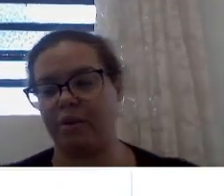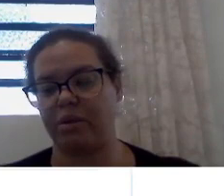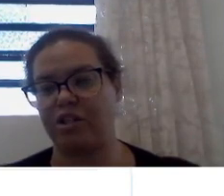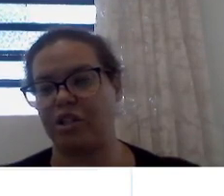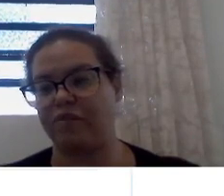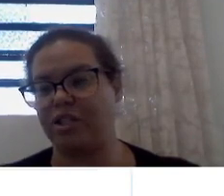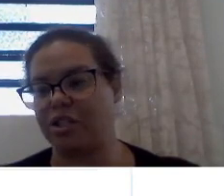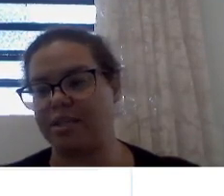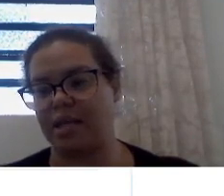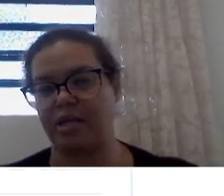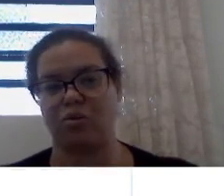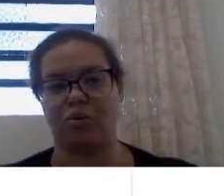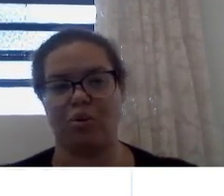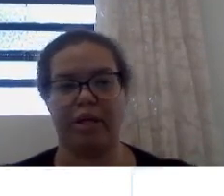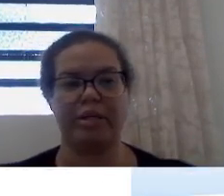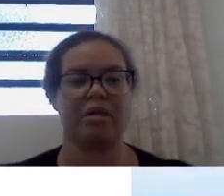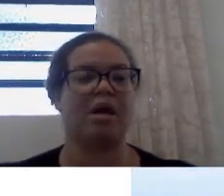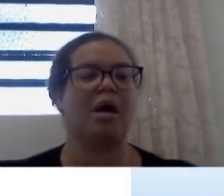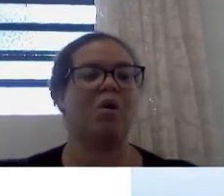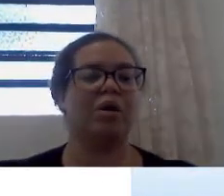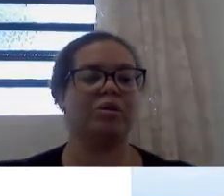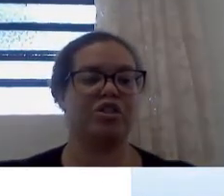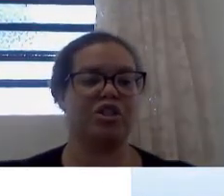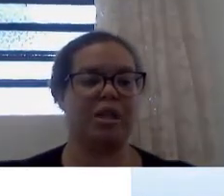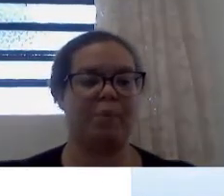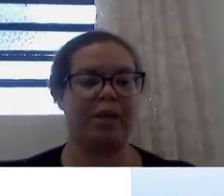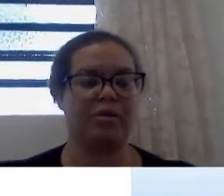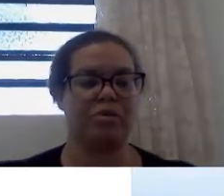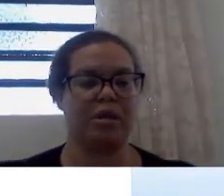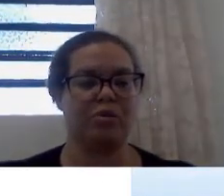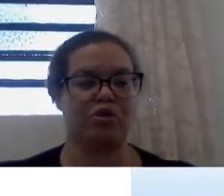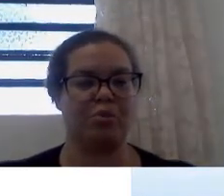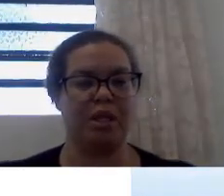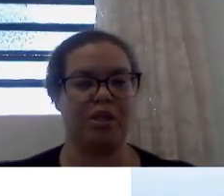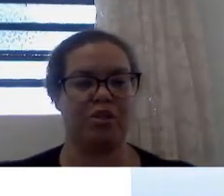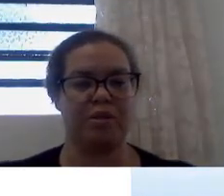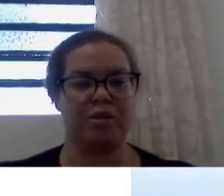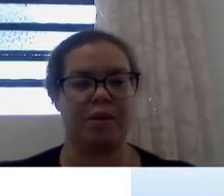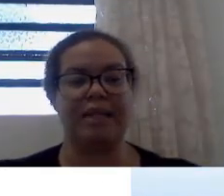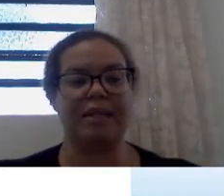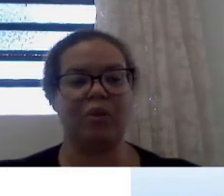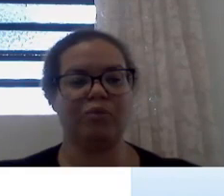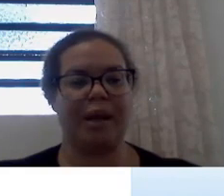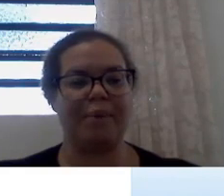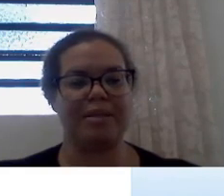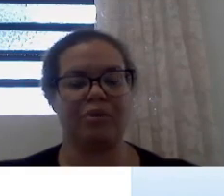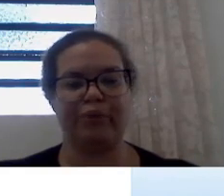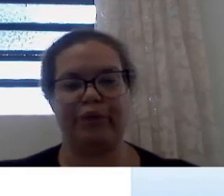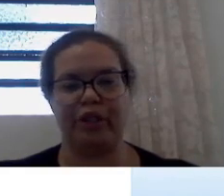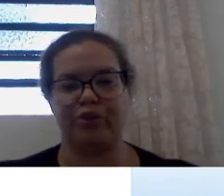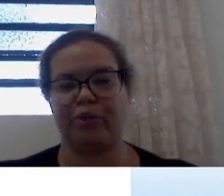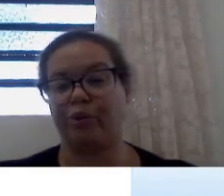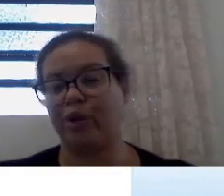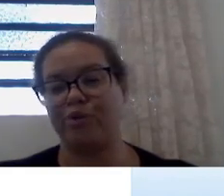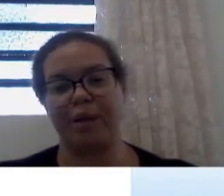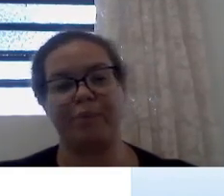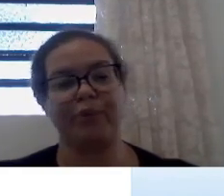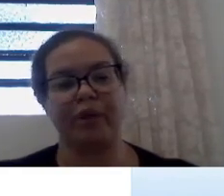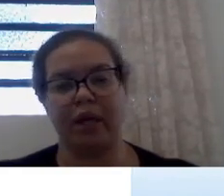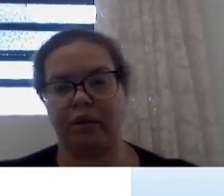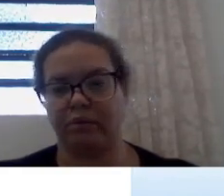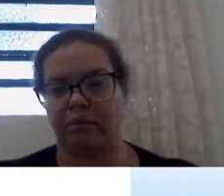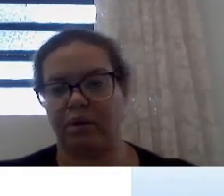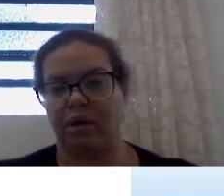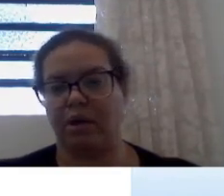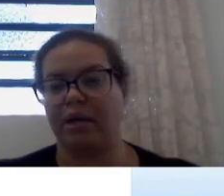nesse momento, que é dia 26/2, quando a gente dá play no Centro de Mídias, ele não tá passando vídeo. Eu não sei